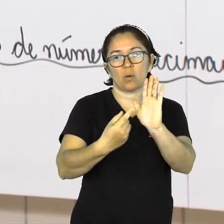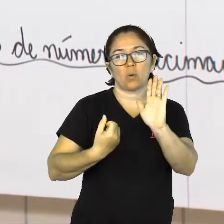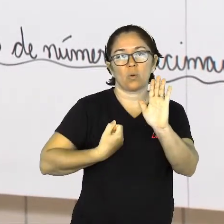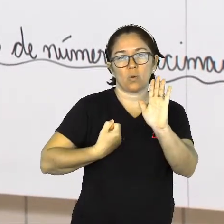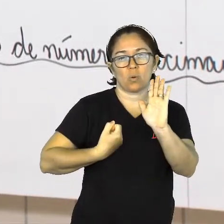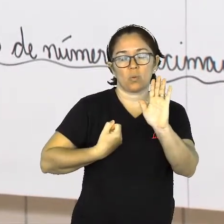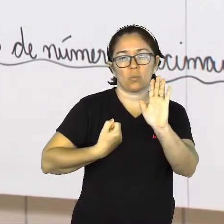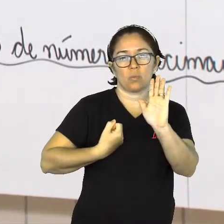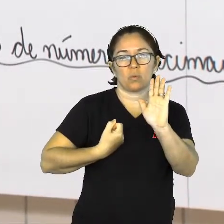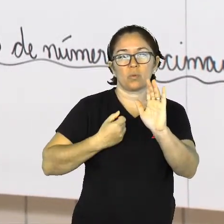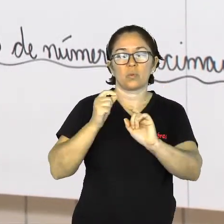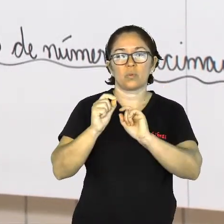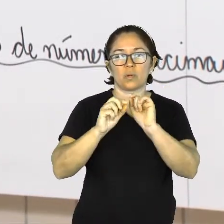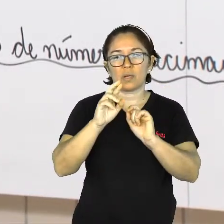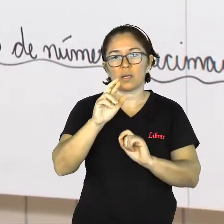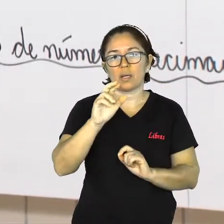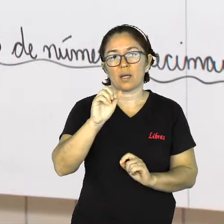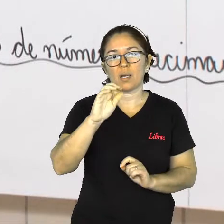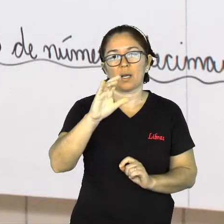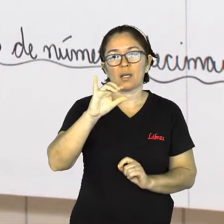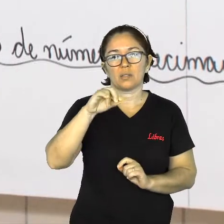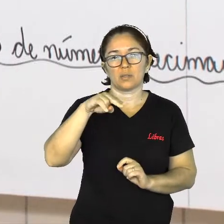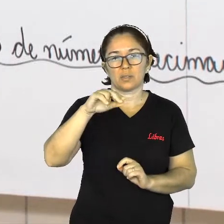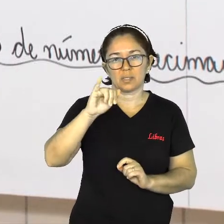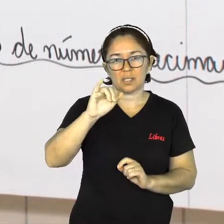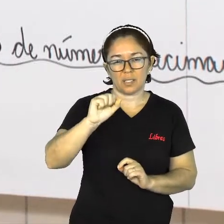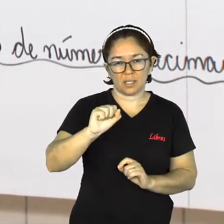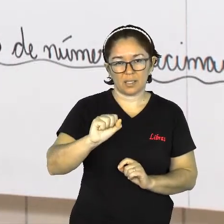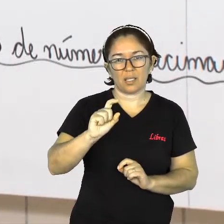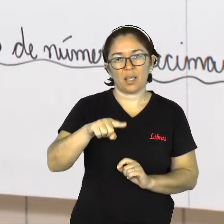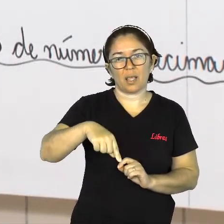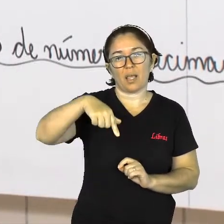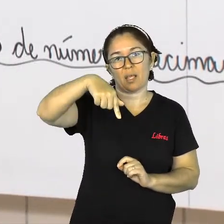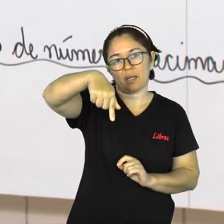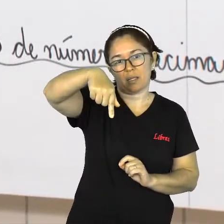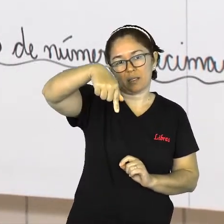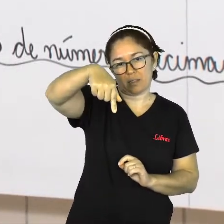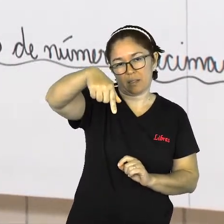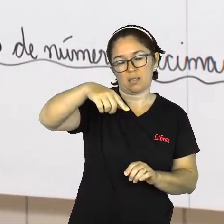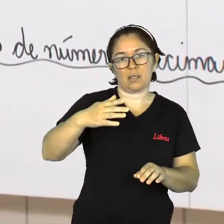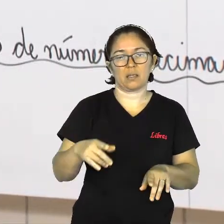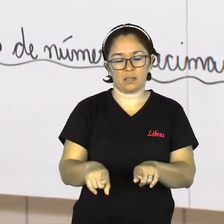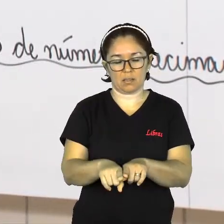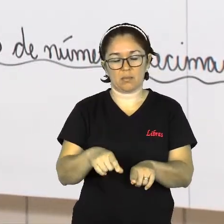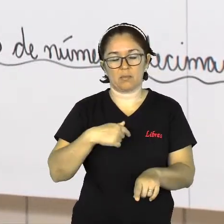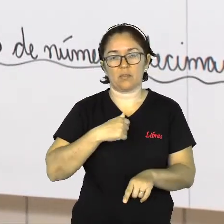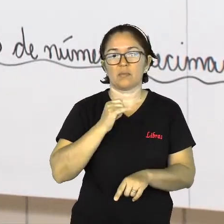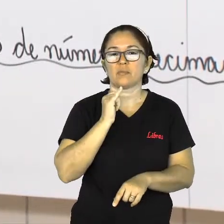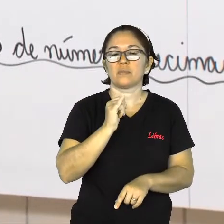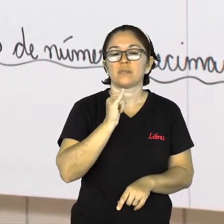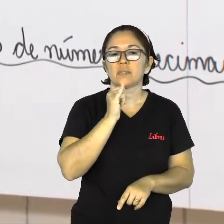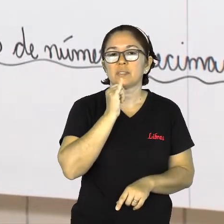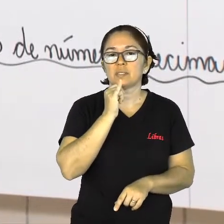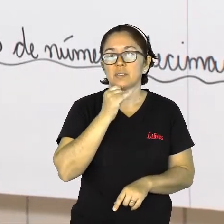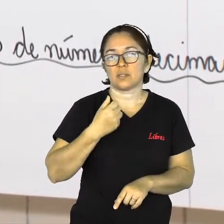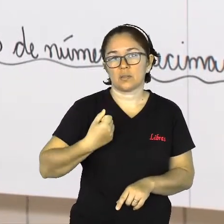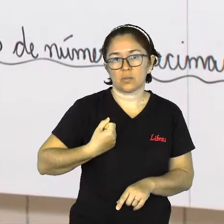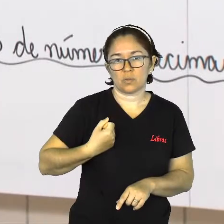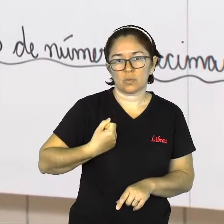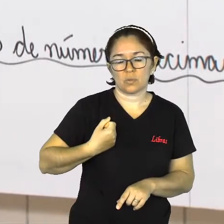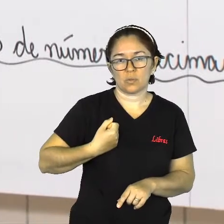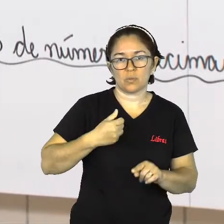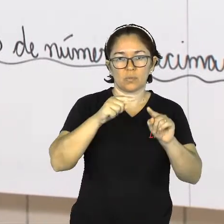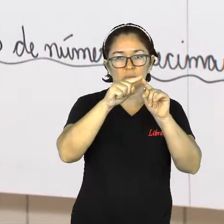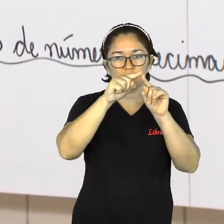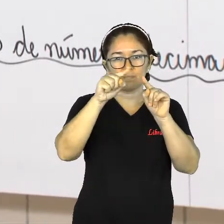que é representado pela letra Q, de quociente, de divisão. E eu comentei com vocês que os números racionais